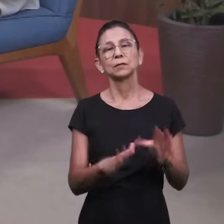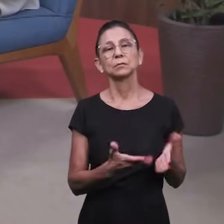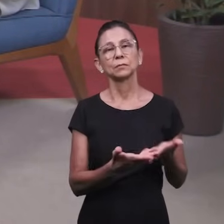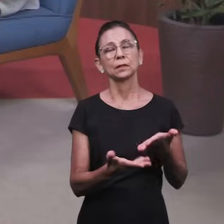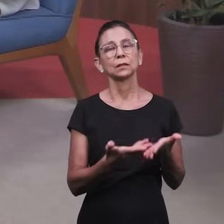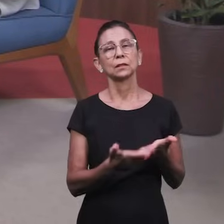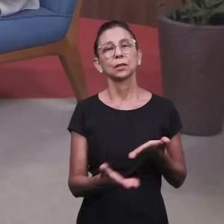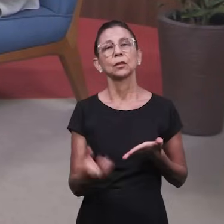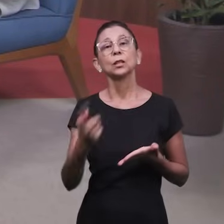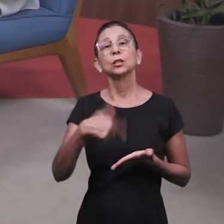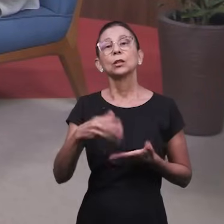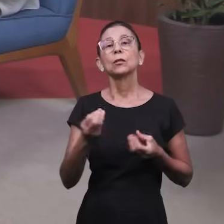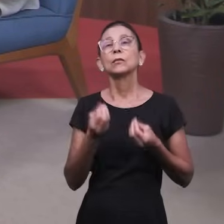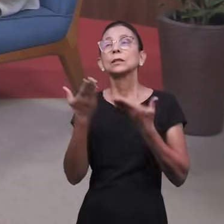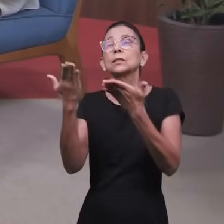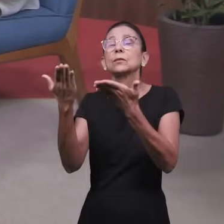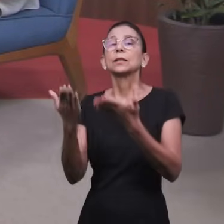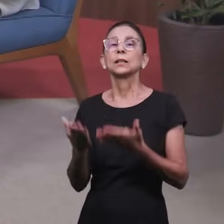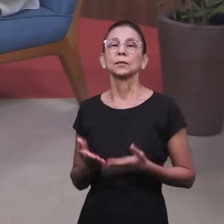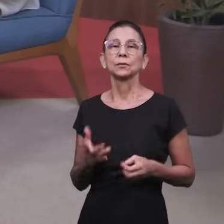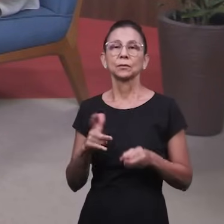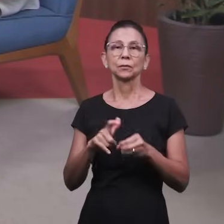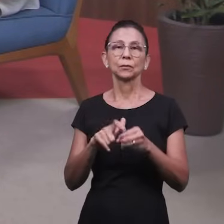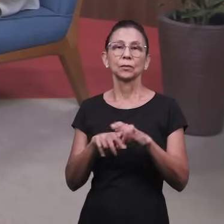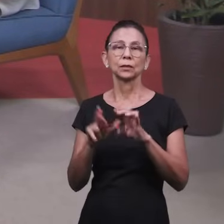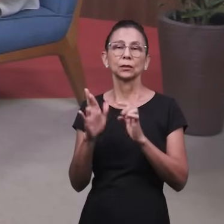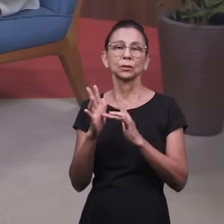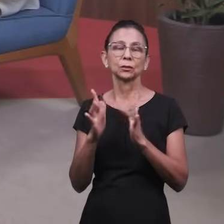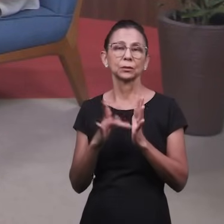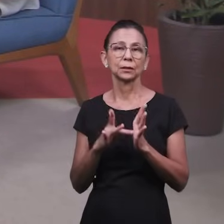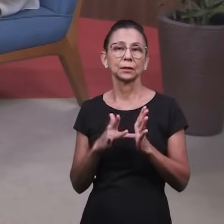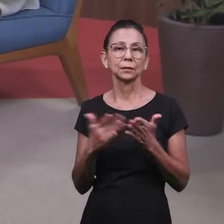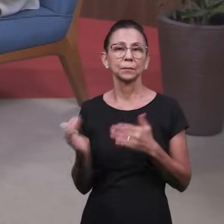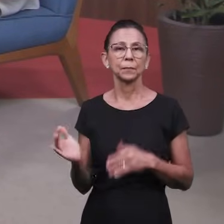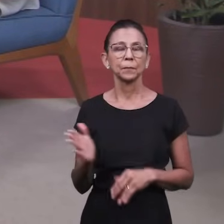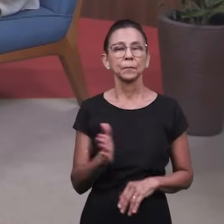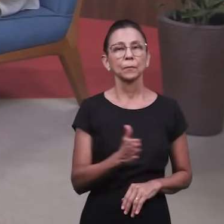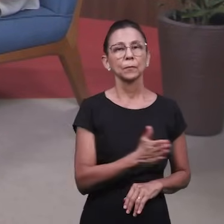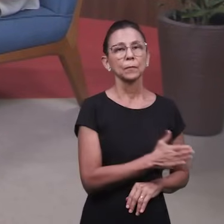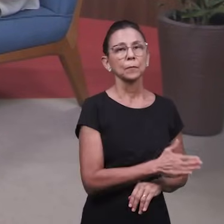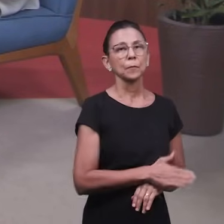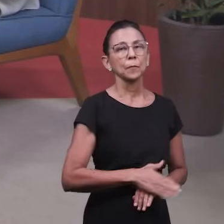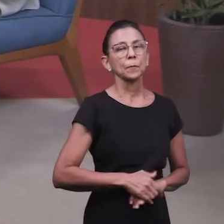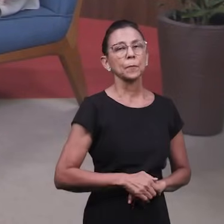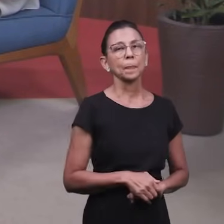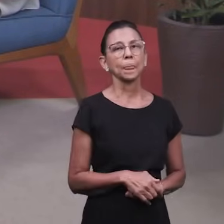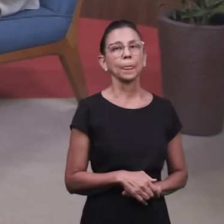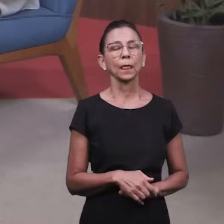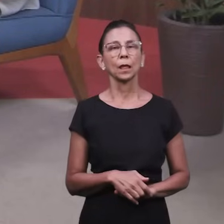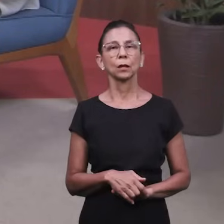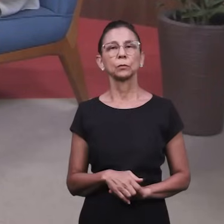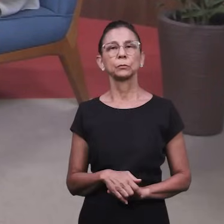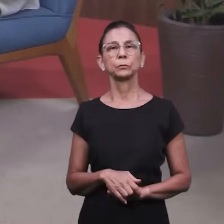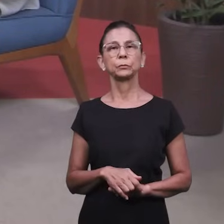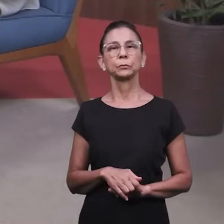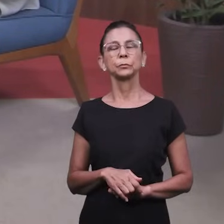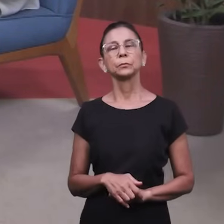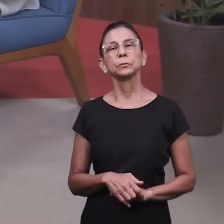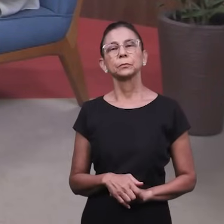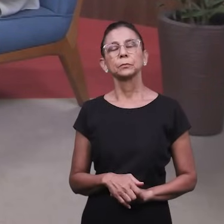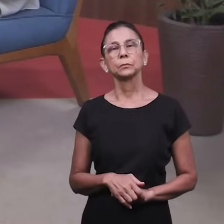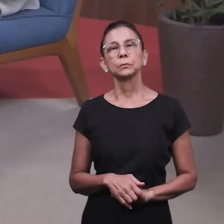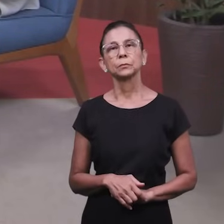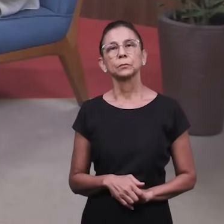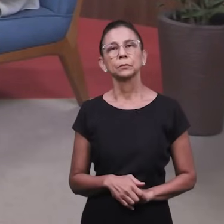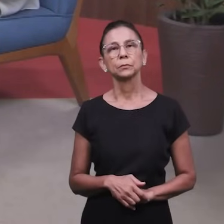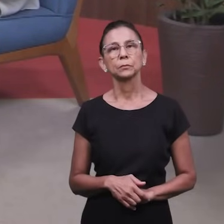oferecer, para entregar ao Senhor quando Jesus voltar. Isso é verdade. Bom, A partir desse pressuposto, nós vemos